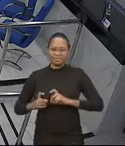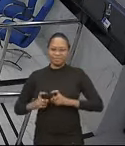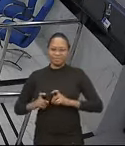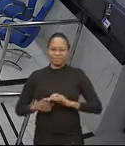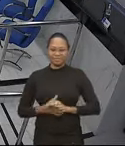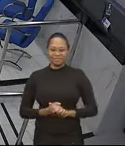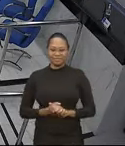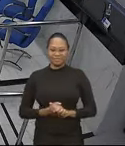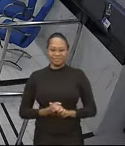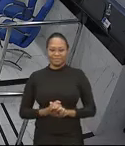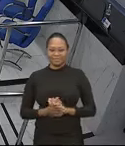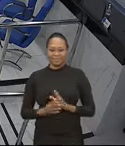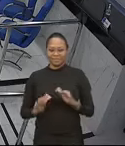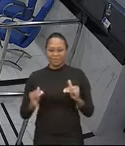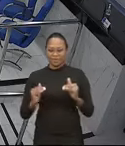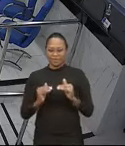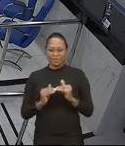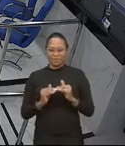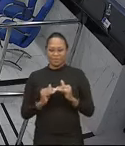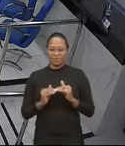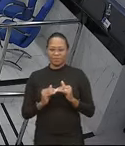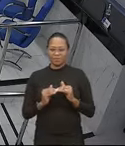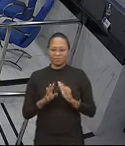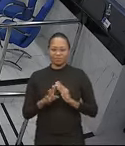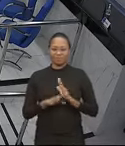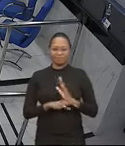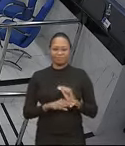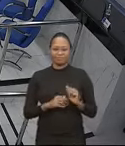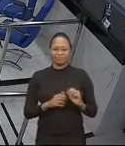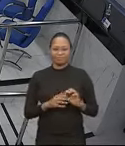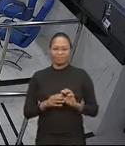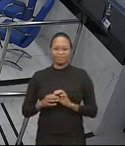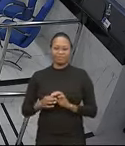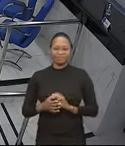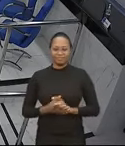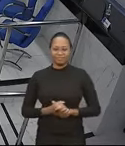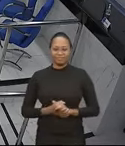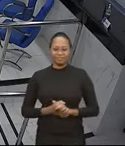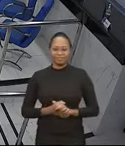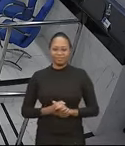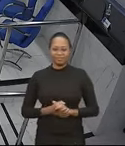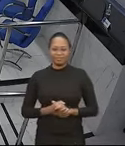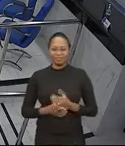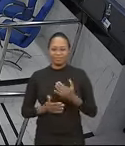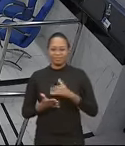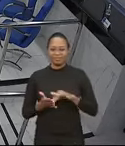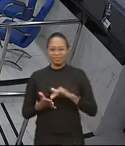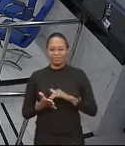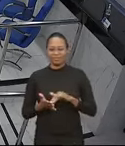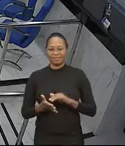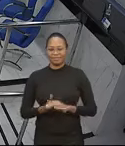votação, em ordem permanece como está, aprovado por unanimidade. Próxima matéria, senhor primeiro secretário.